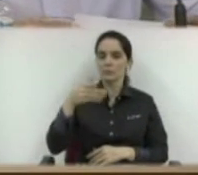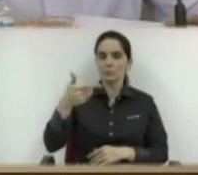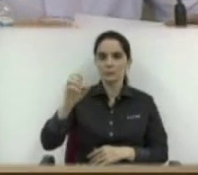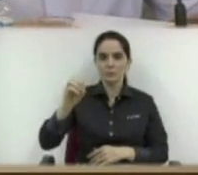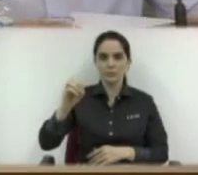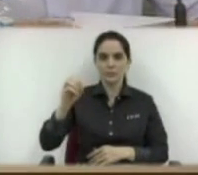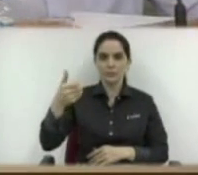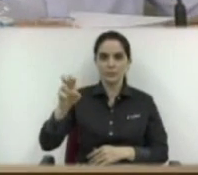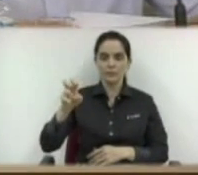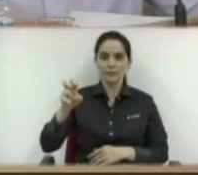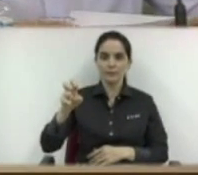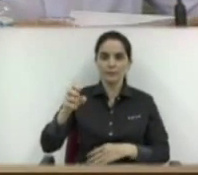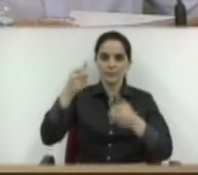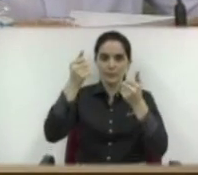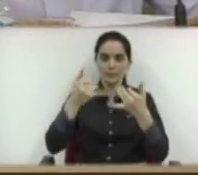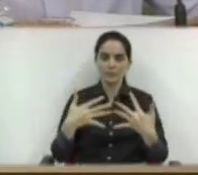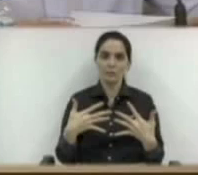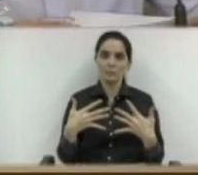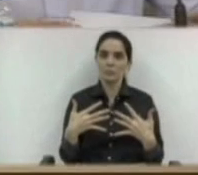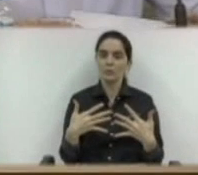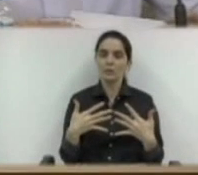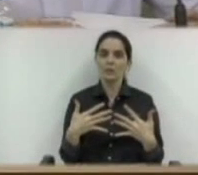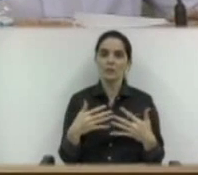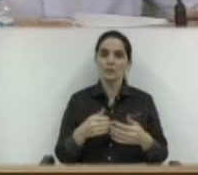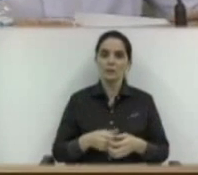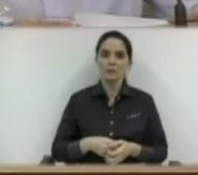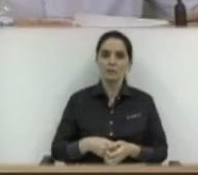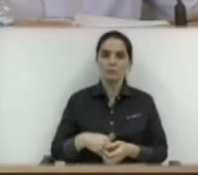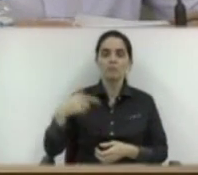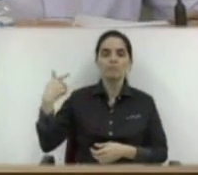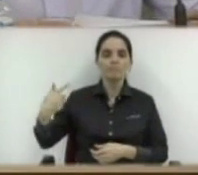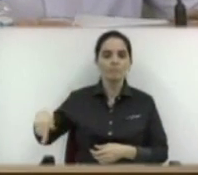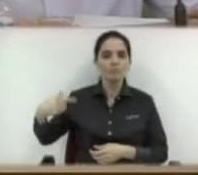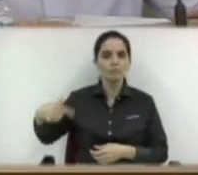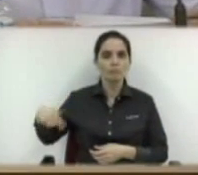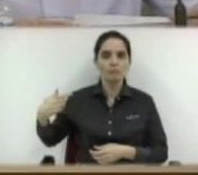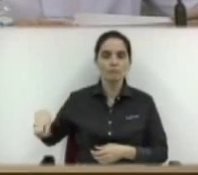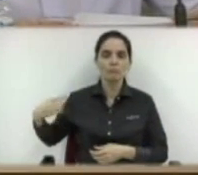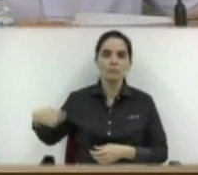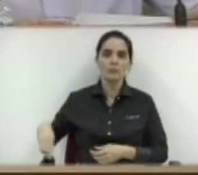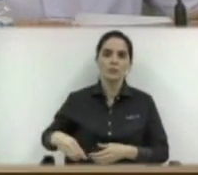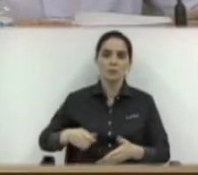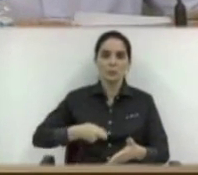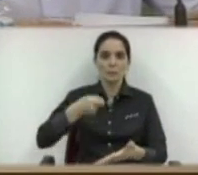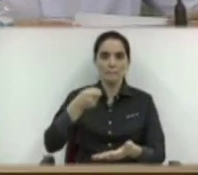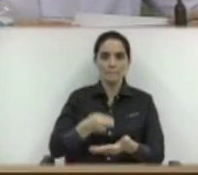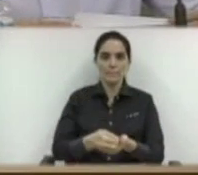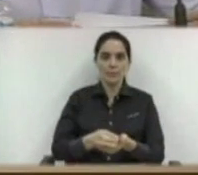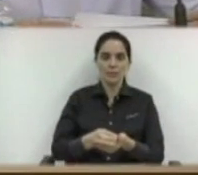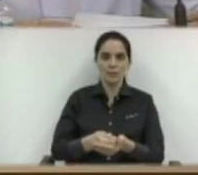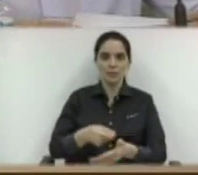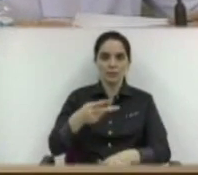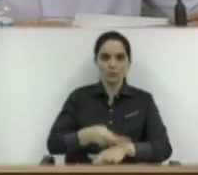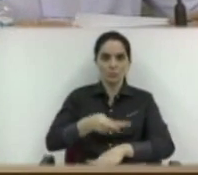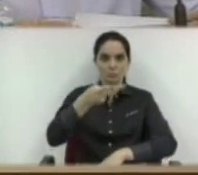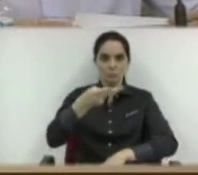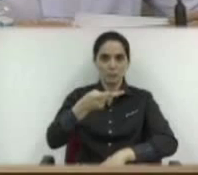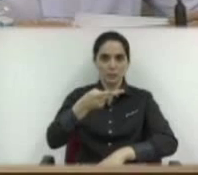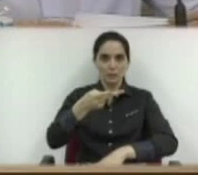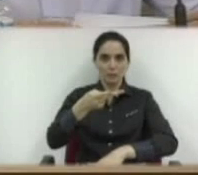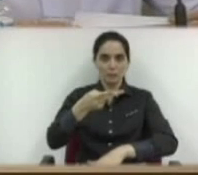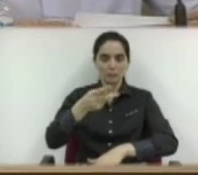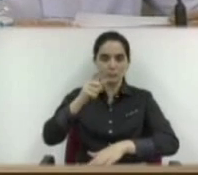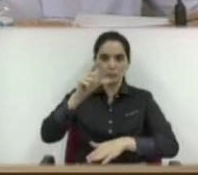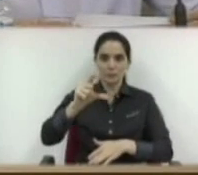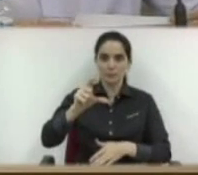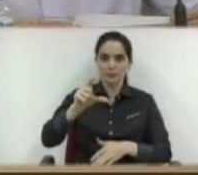254/2015. Dispõe sobre a obrigatoriedade do pagamento de premiação em